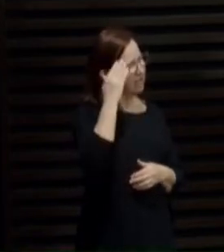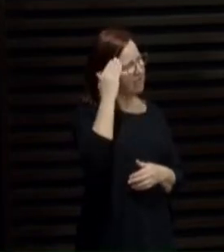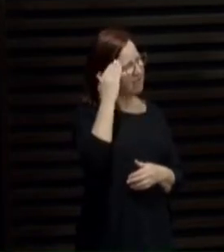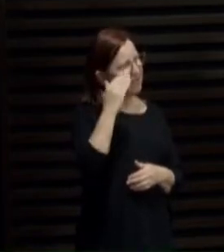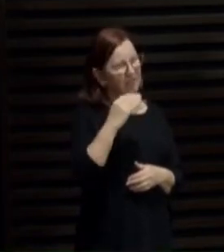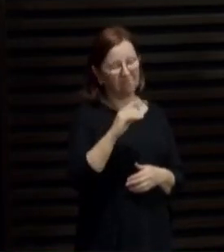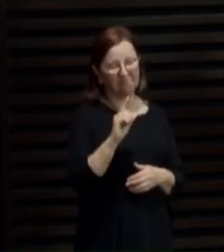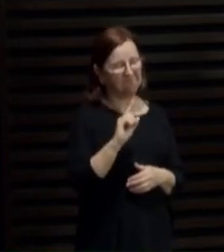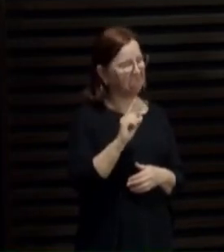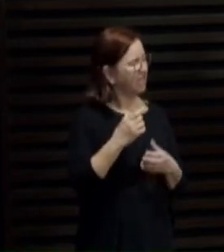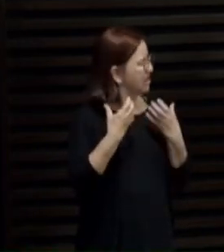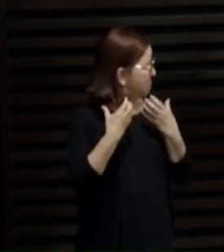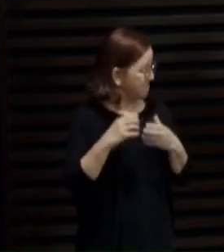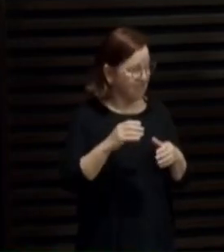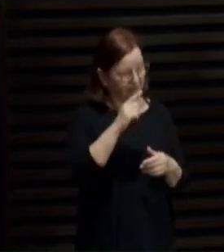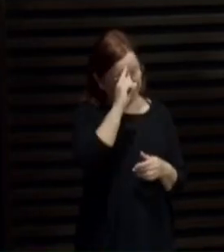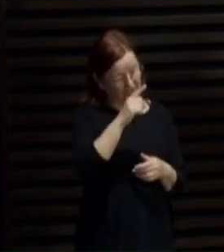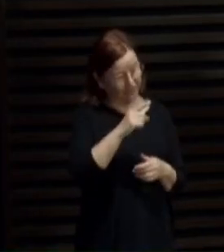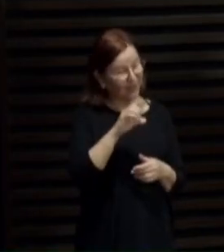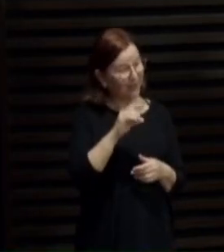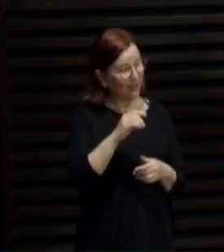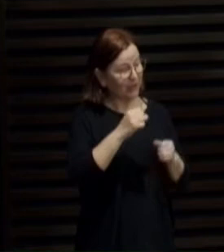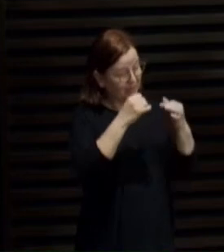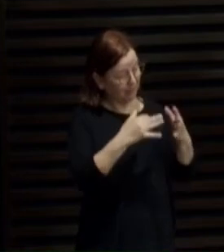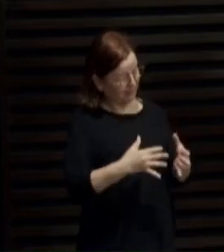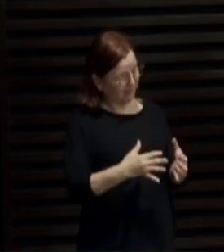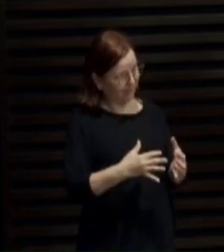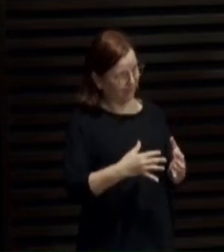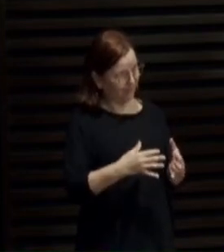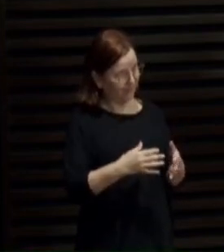queremos mandar. Eu só quero lhe dizer o seguinte: essa igreja não é sua e nem minha.